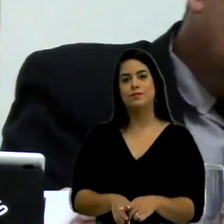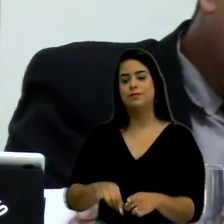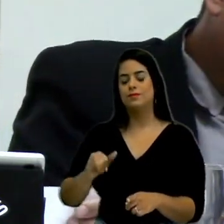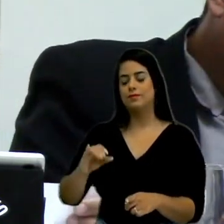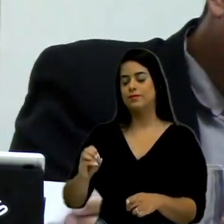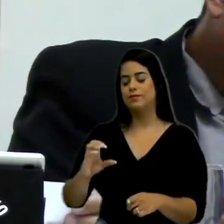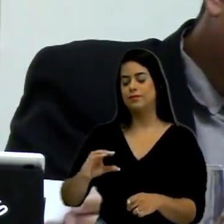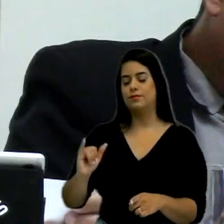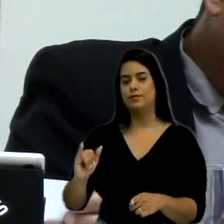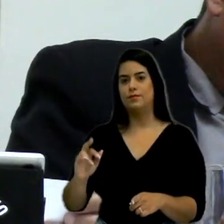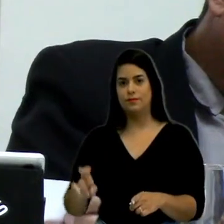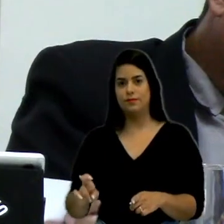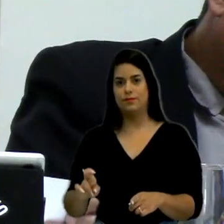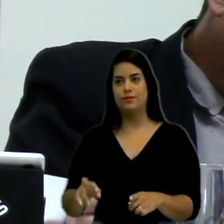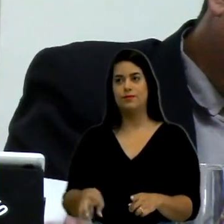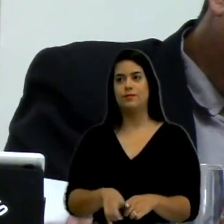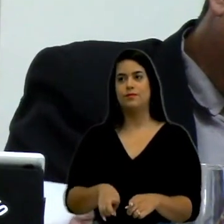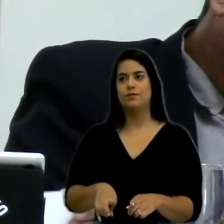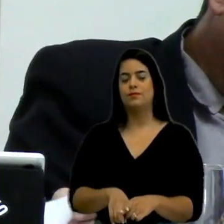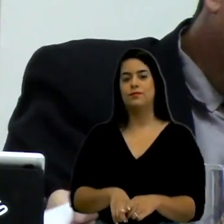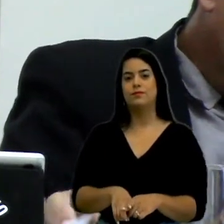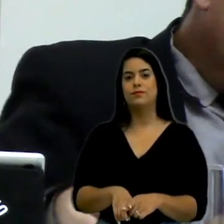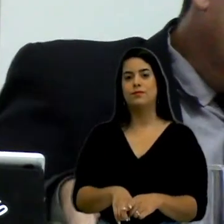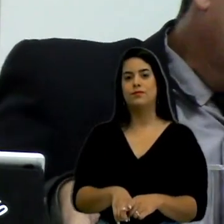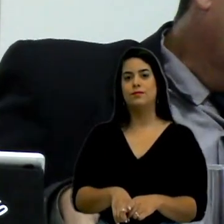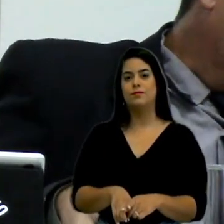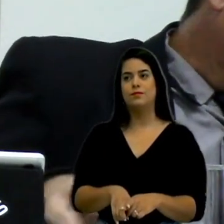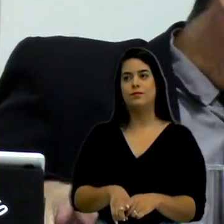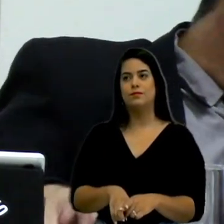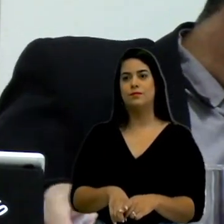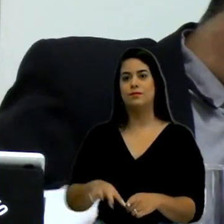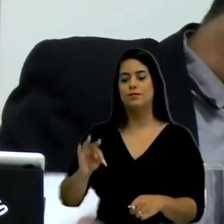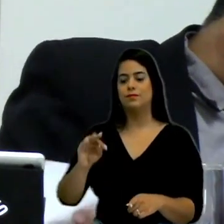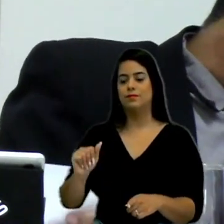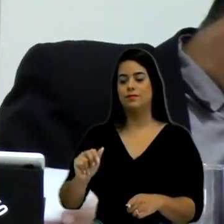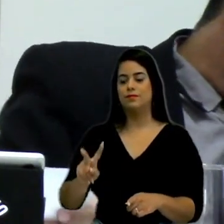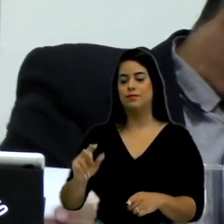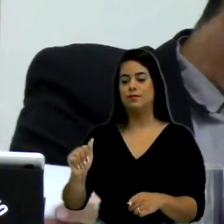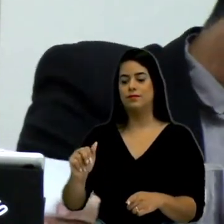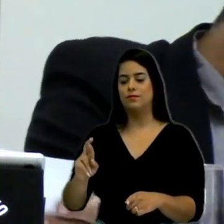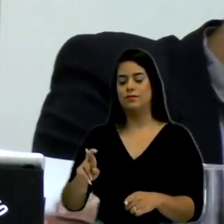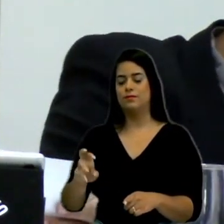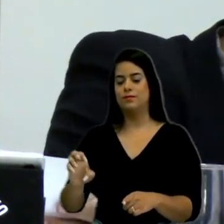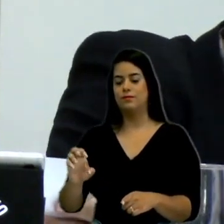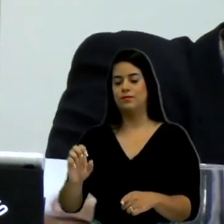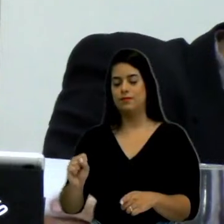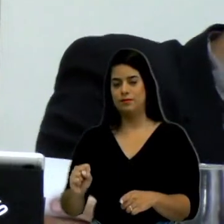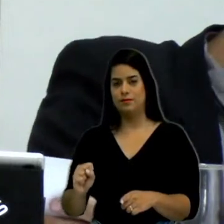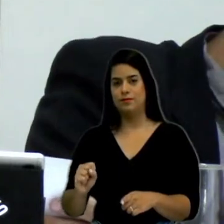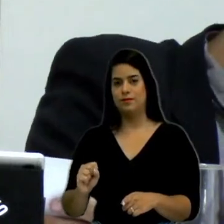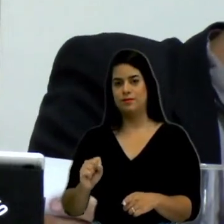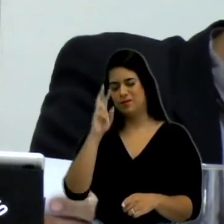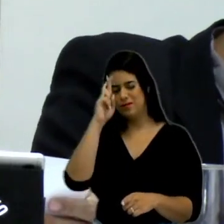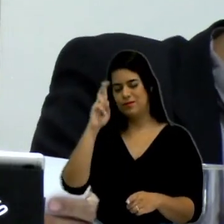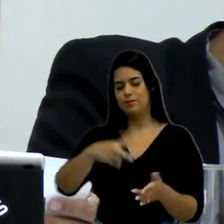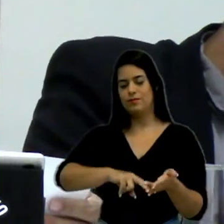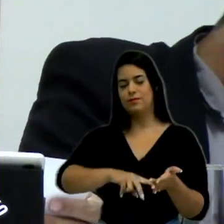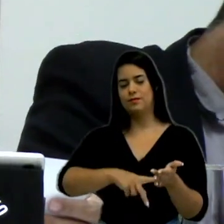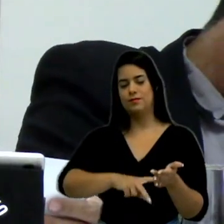Almeida, contador do nosso sindicato, Tavares Leite, presidente do Sindicato de Águas Belas,